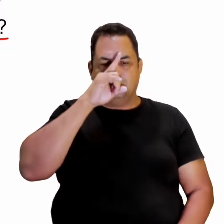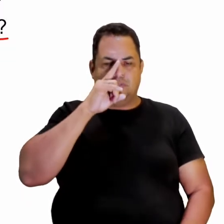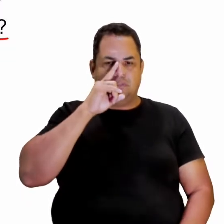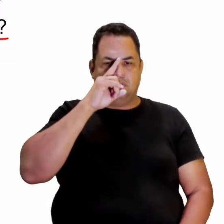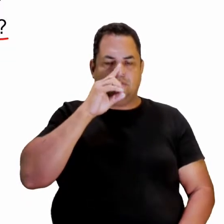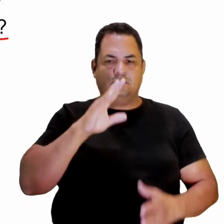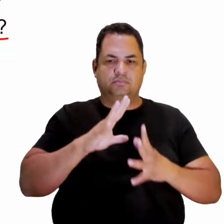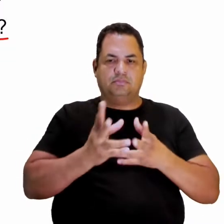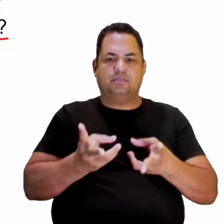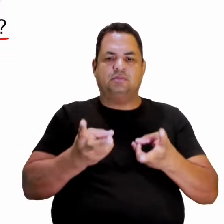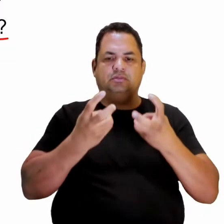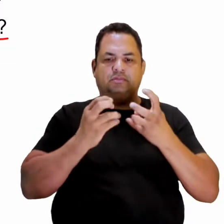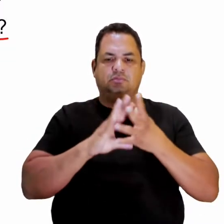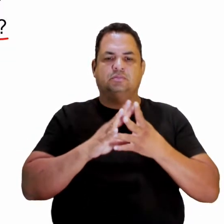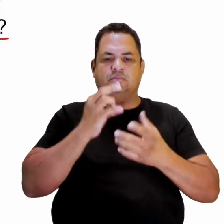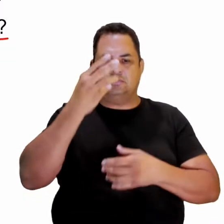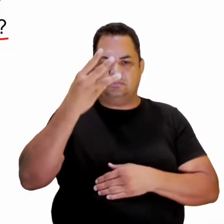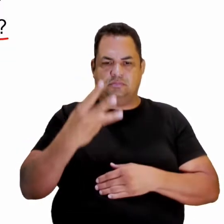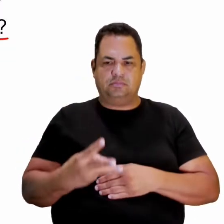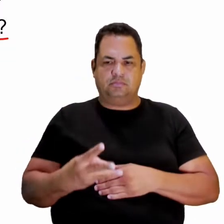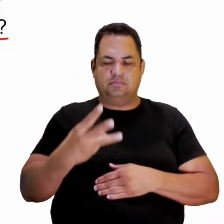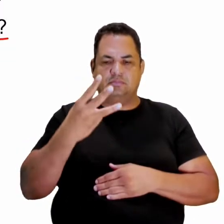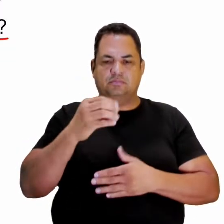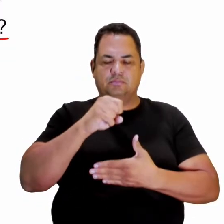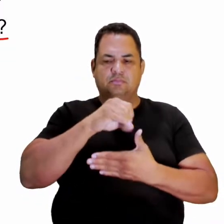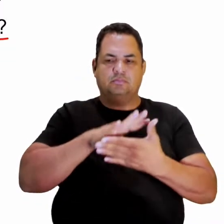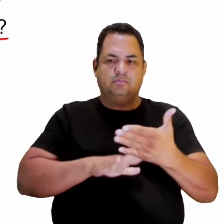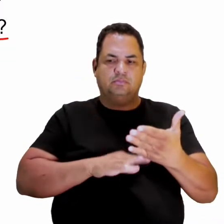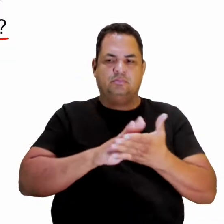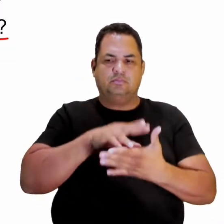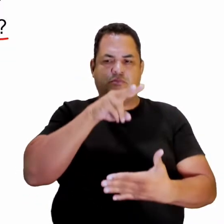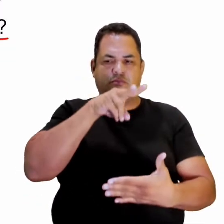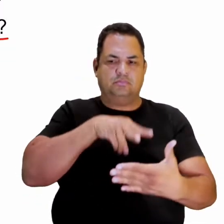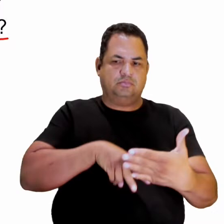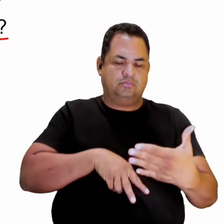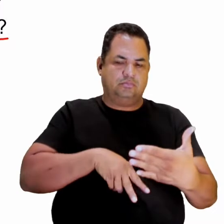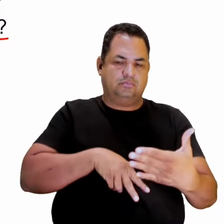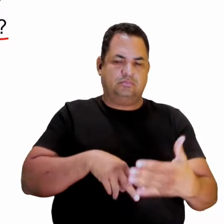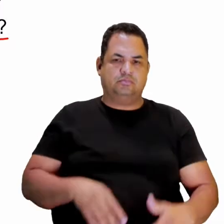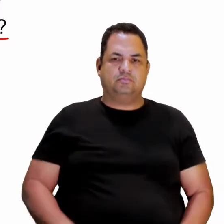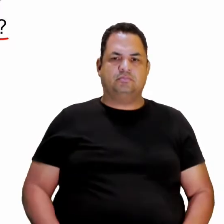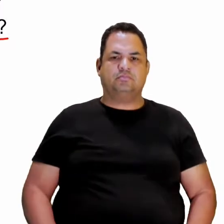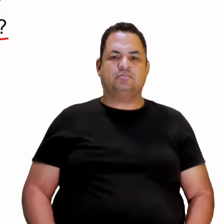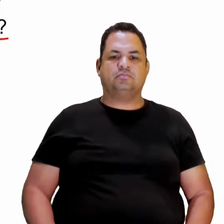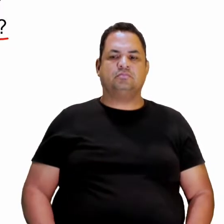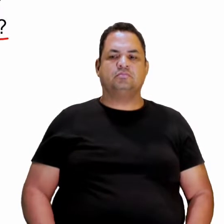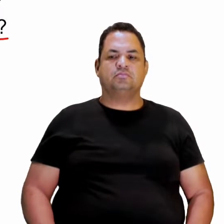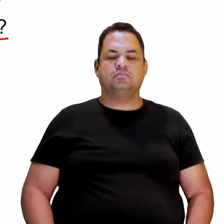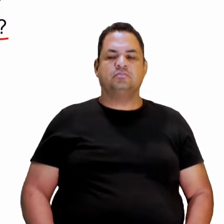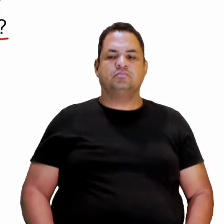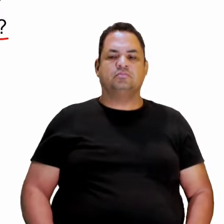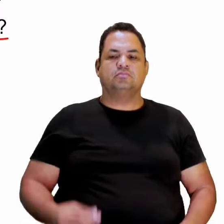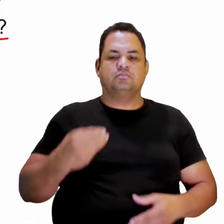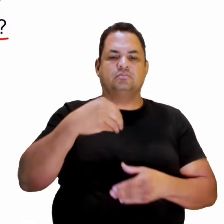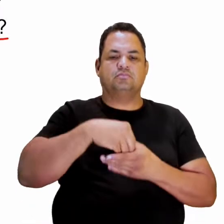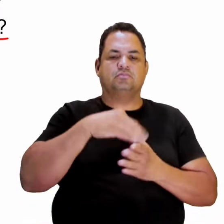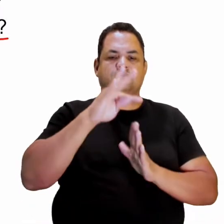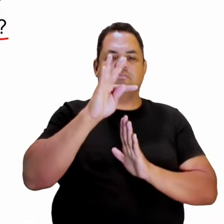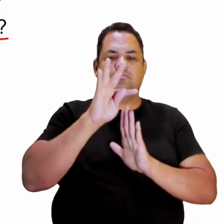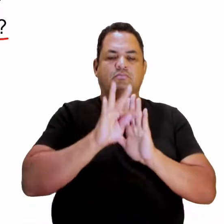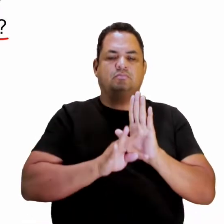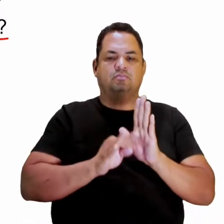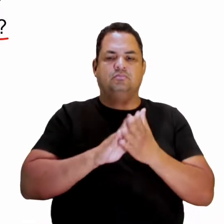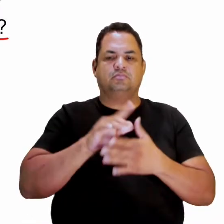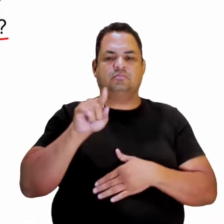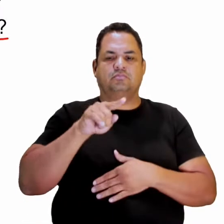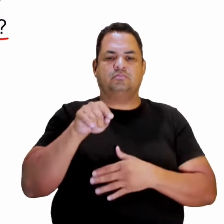Percebam que todas essas três questões que eu acabei de ler aqui sobre, de acordo com o texto, que a gente vai marcar uma